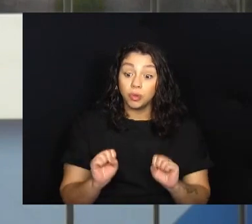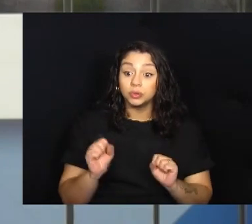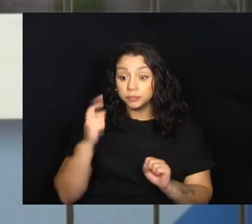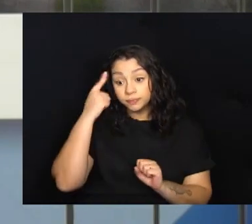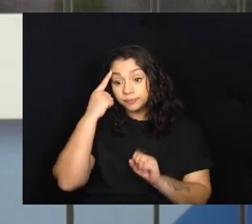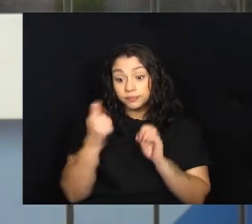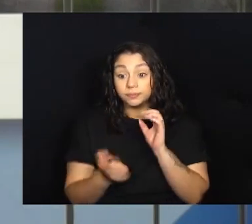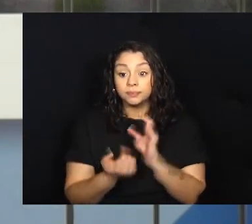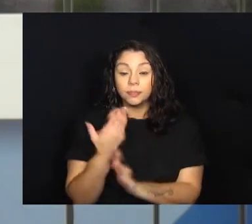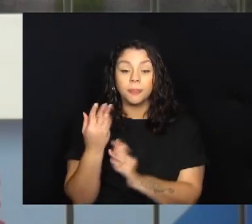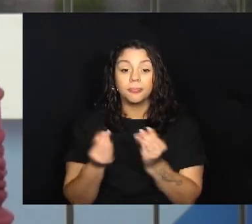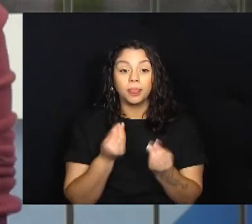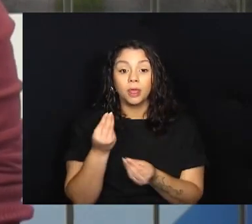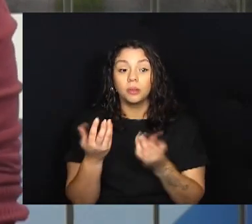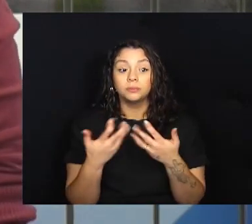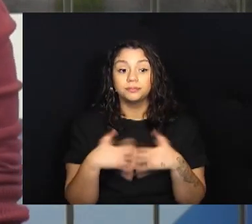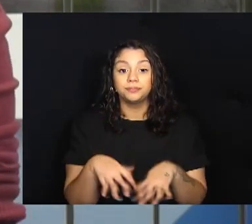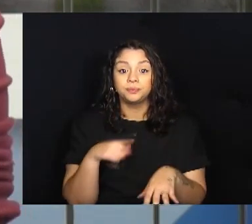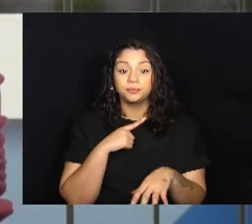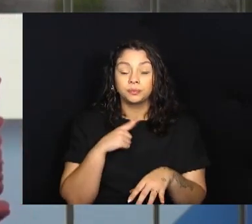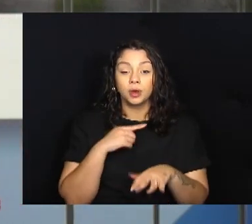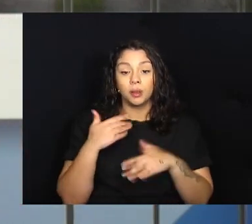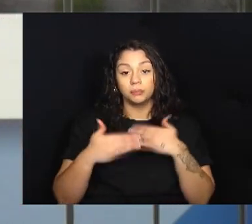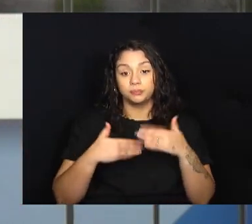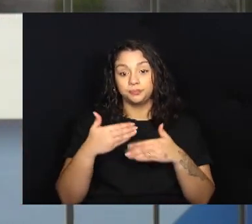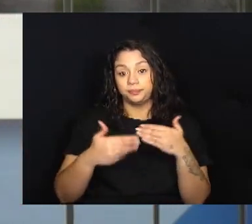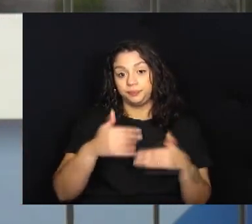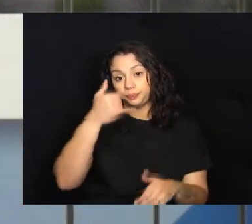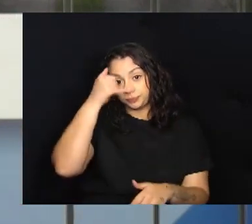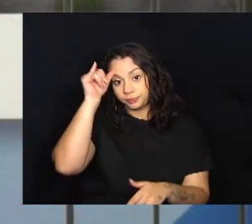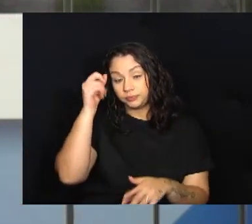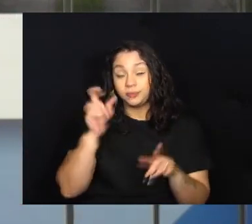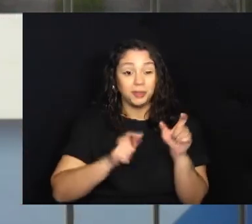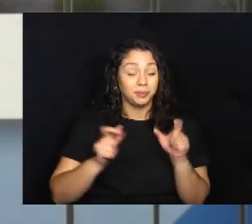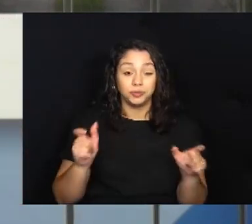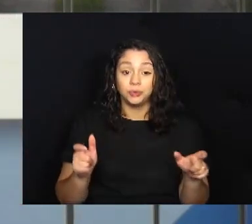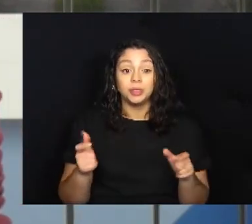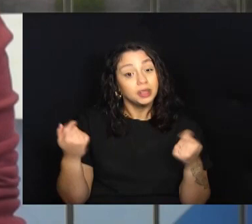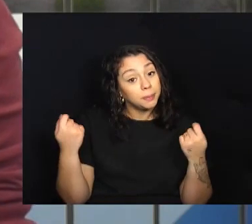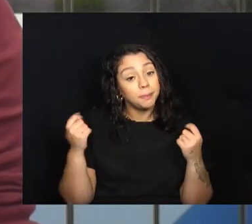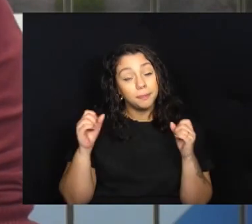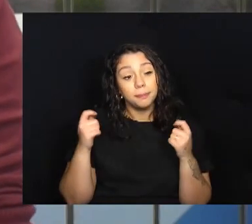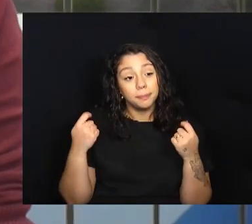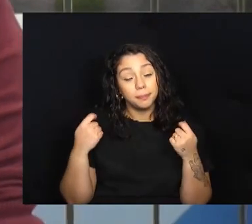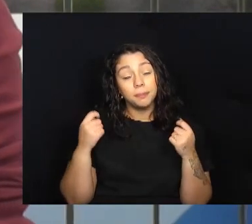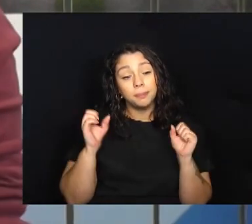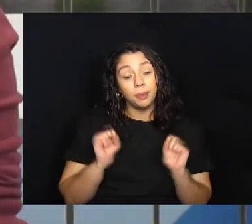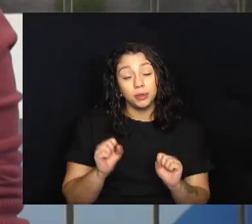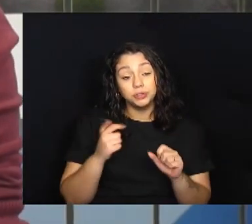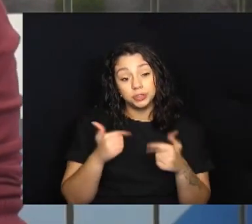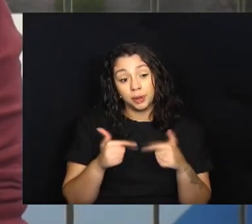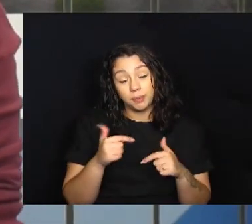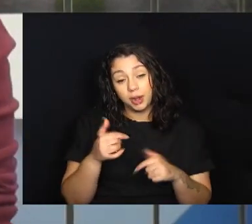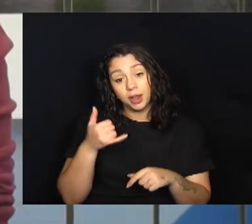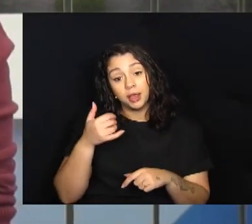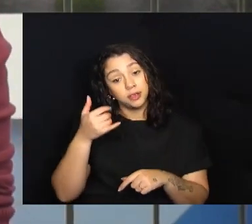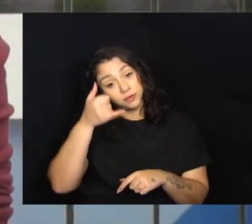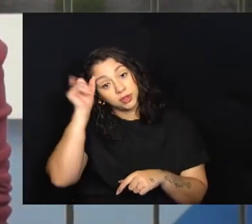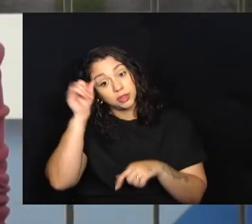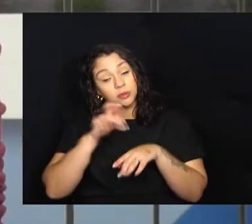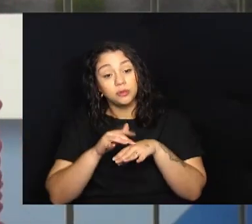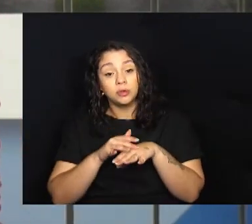daí como a gente faz processo de prevenção, para que as pessoas não possam trabalhar sem adoecer. E é importante também que a gente